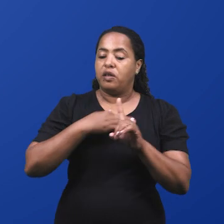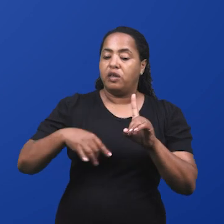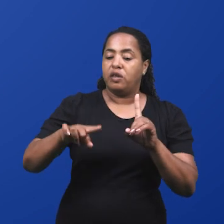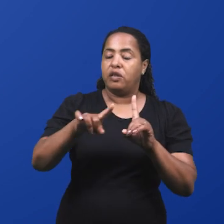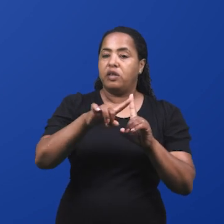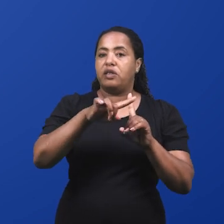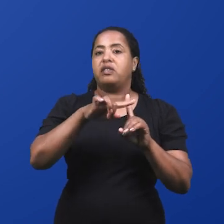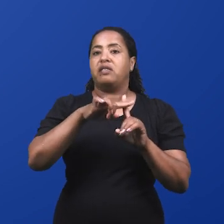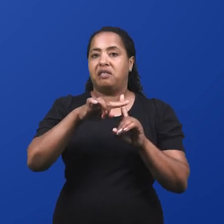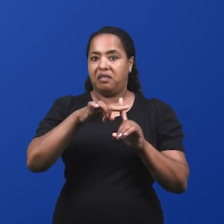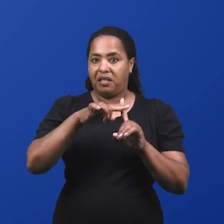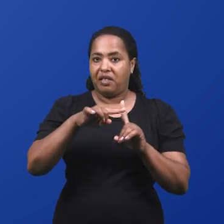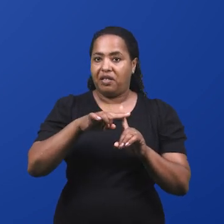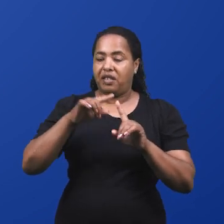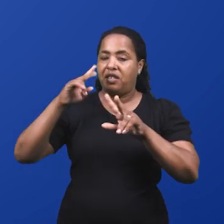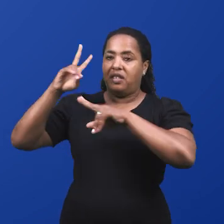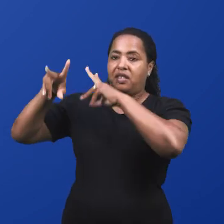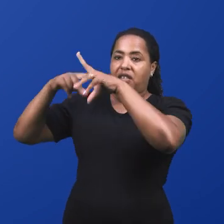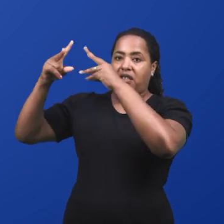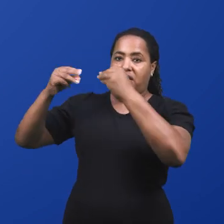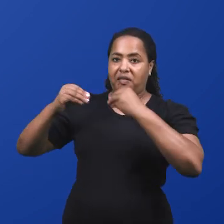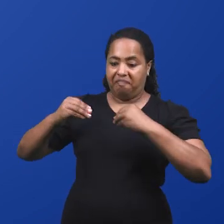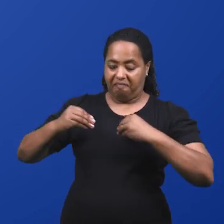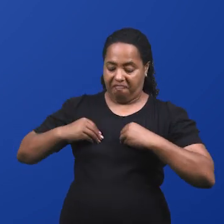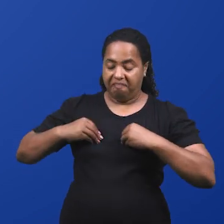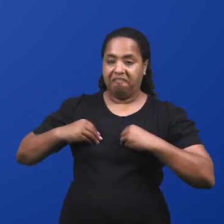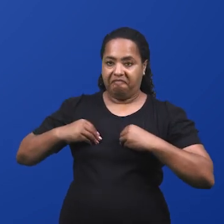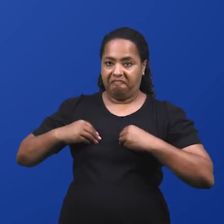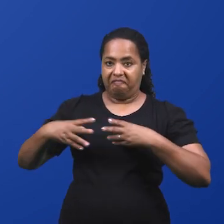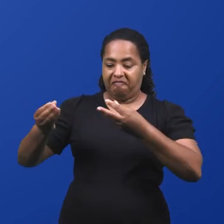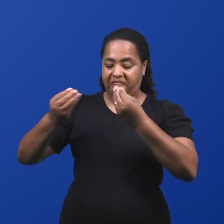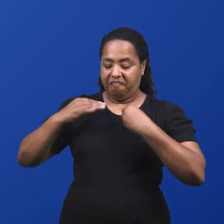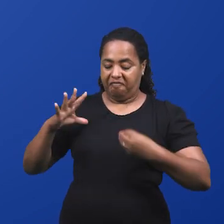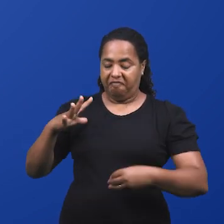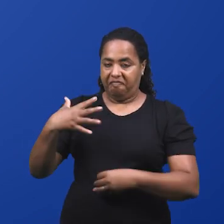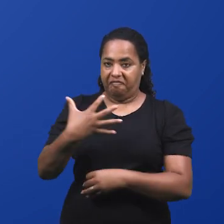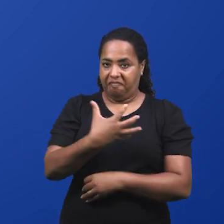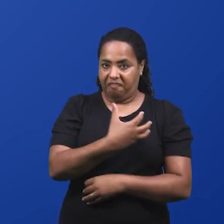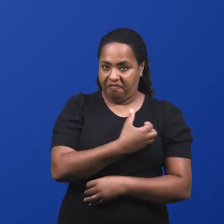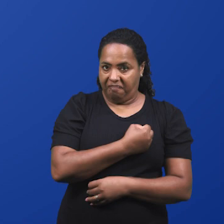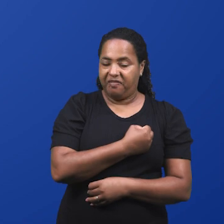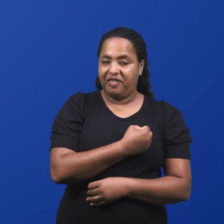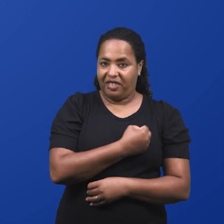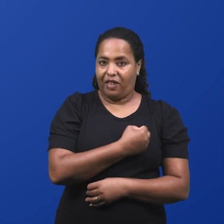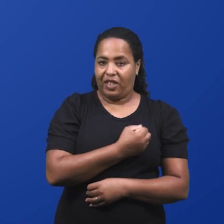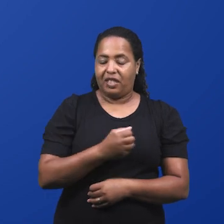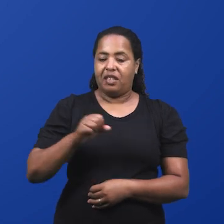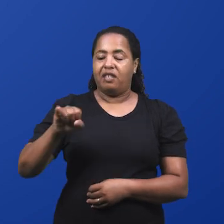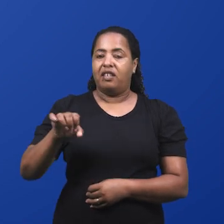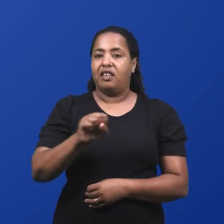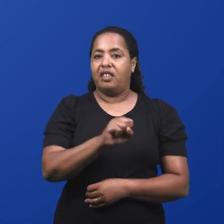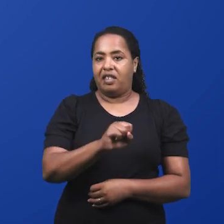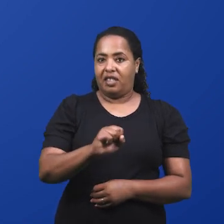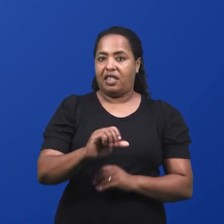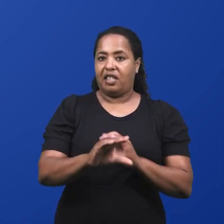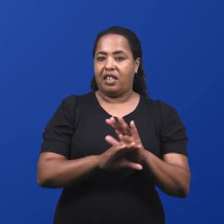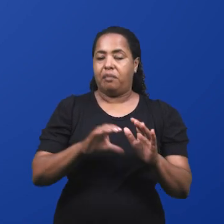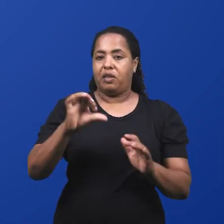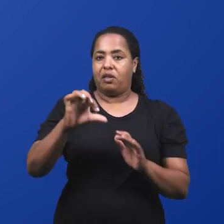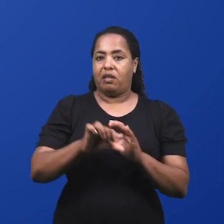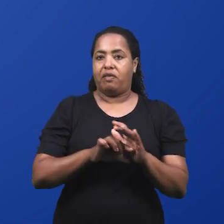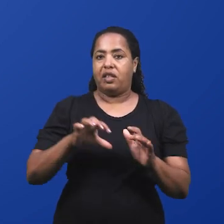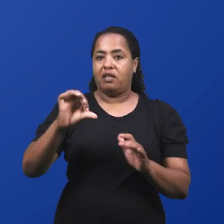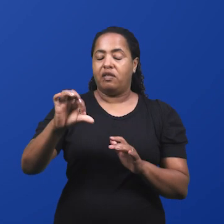Filho Jesus, que foi e é uma tão grande dádiva, que nos salvou, o que está profetizado sobre Jesus. Em